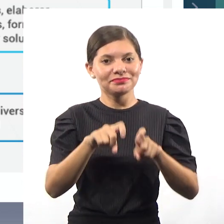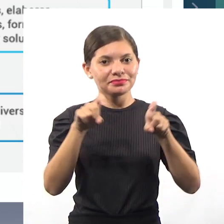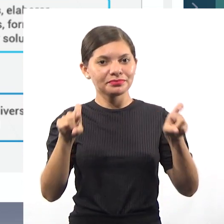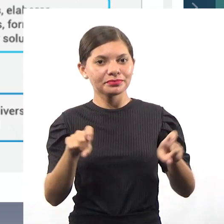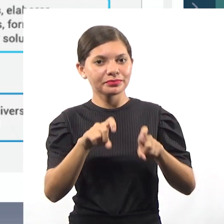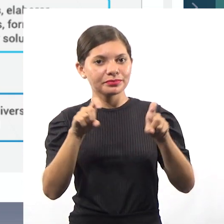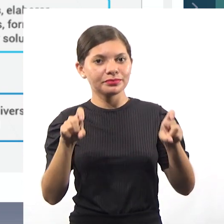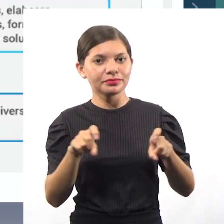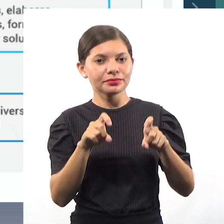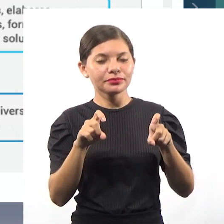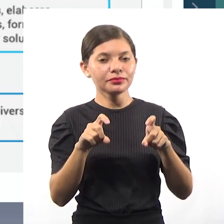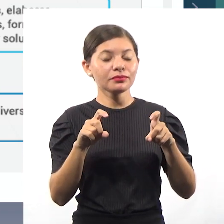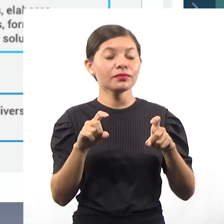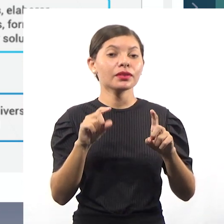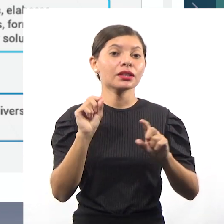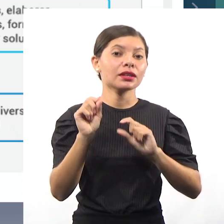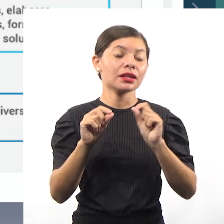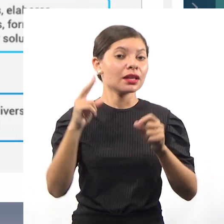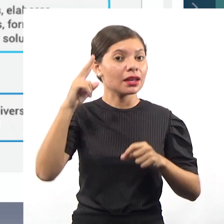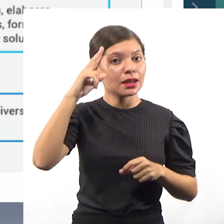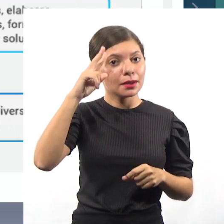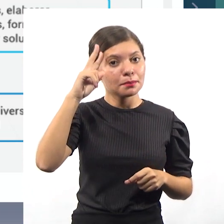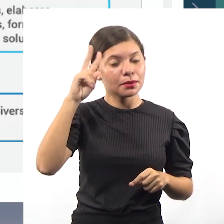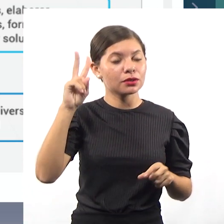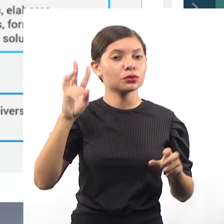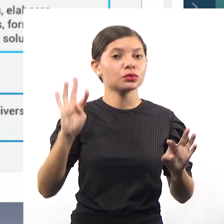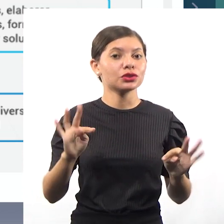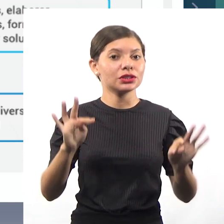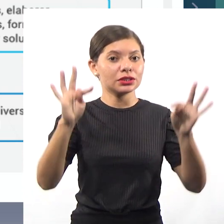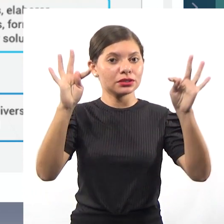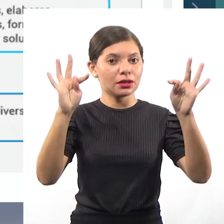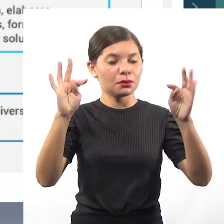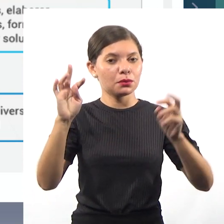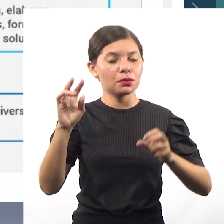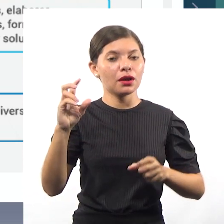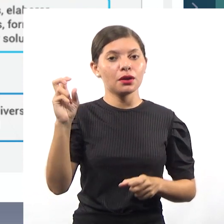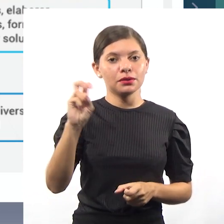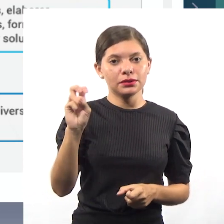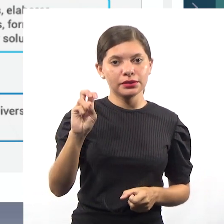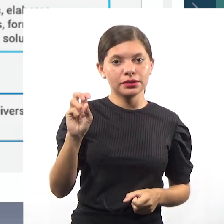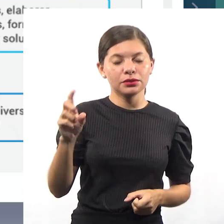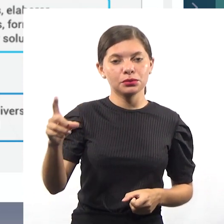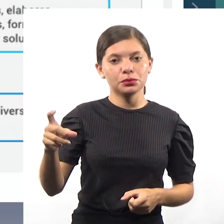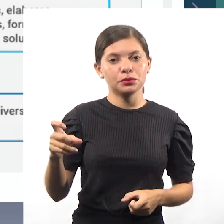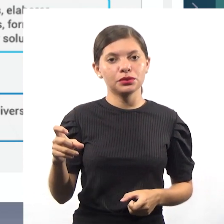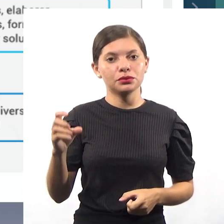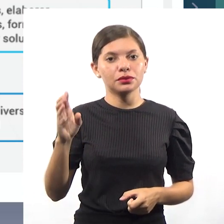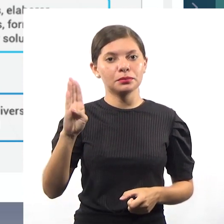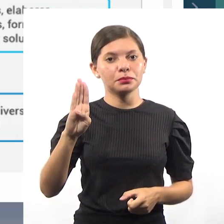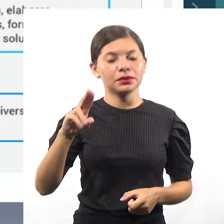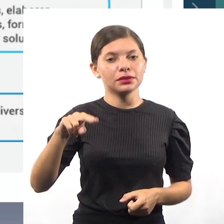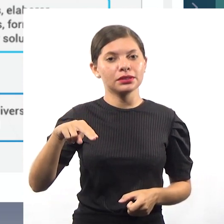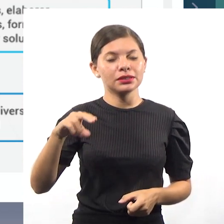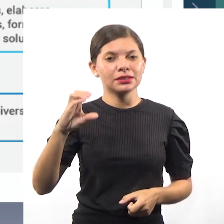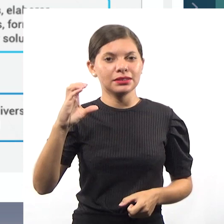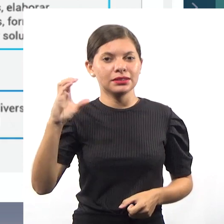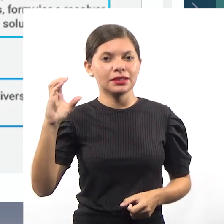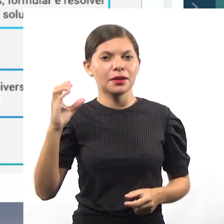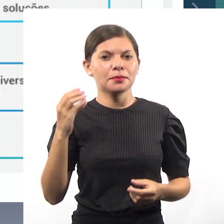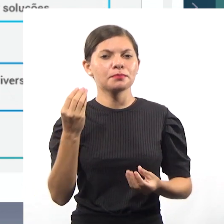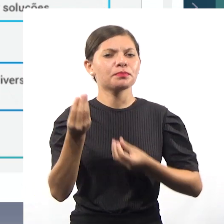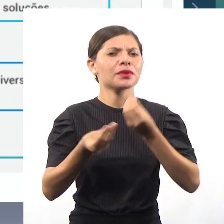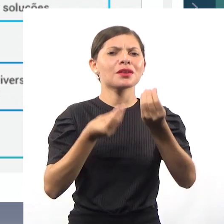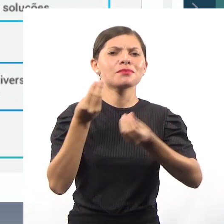Aí, reforçando o digital como um dos quintos eixos da BNCC. E para que esse conhecimento? Bom,